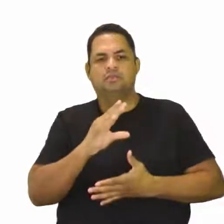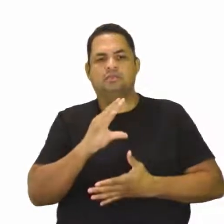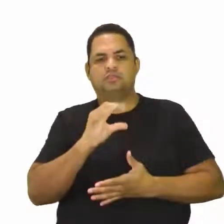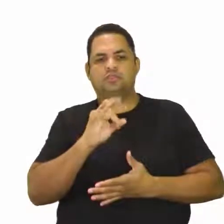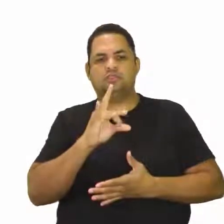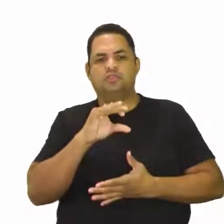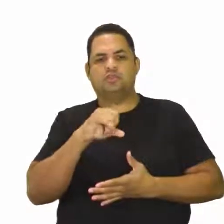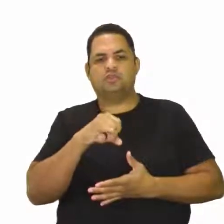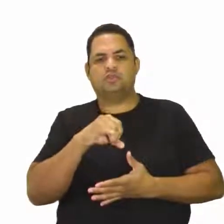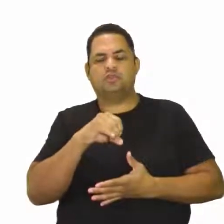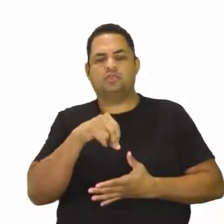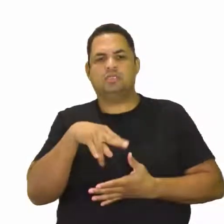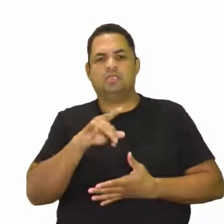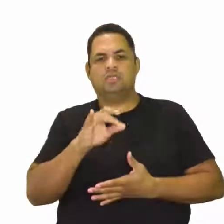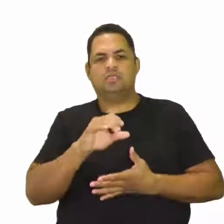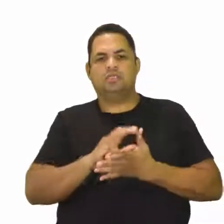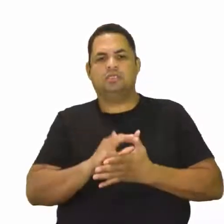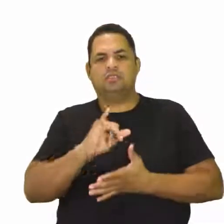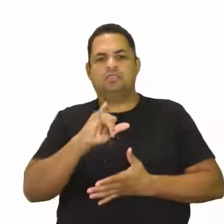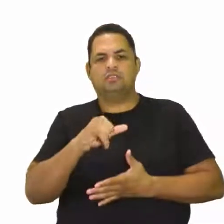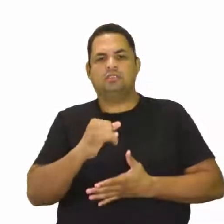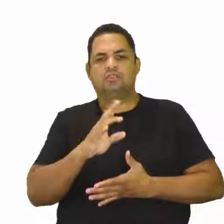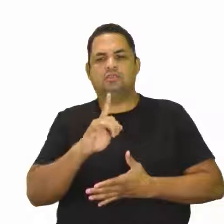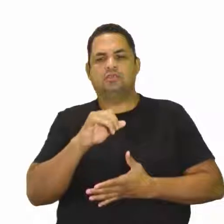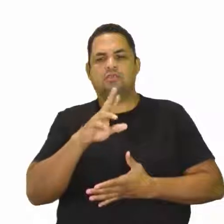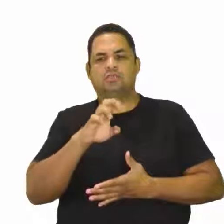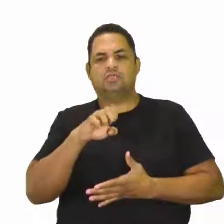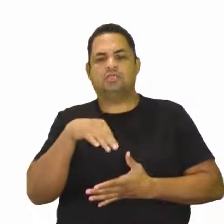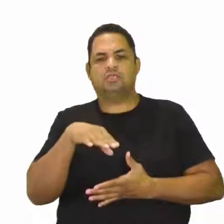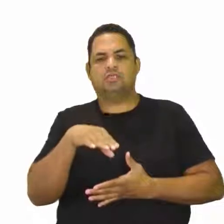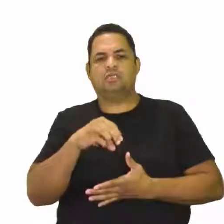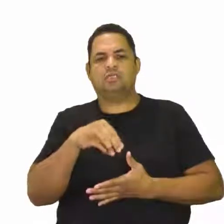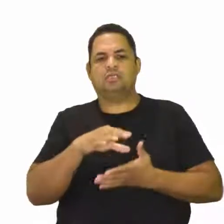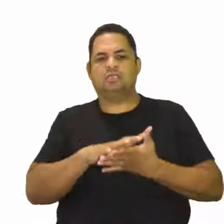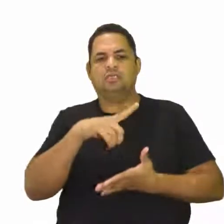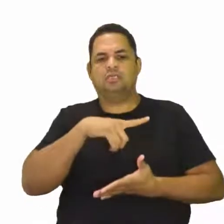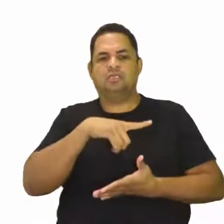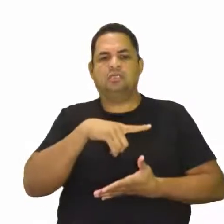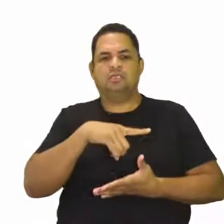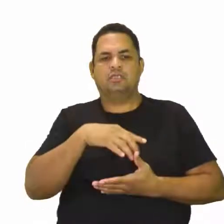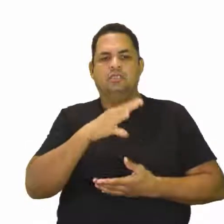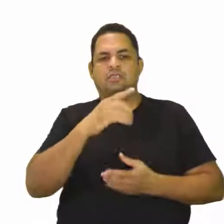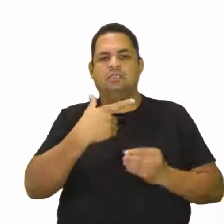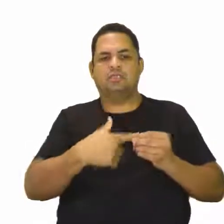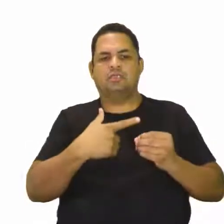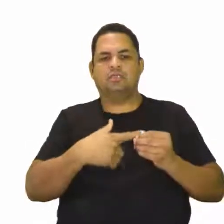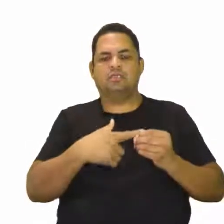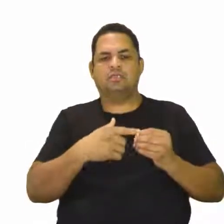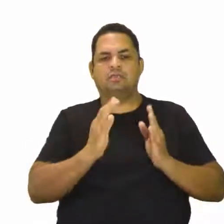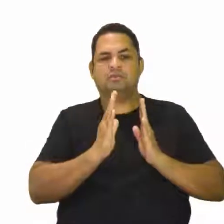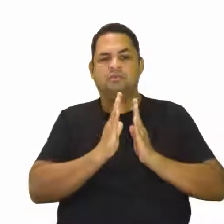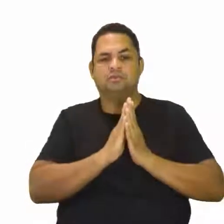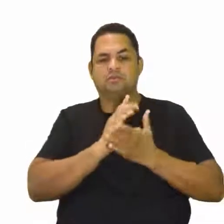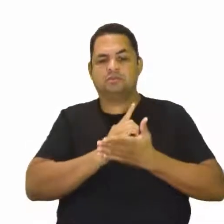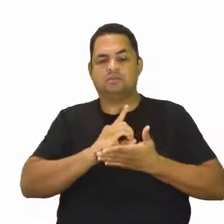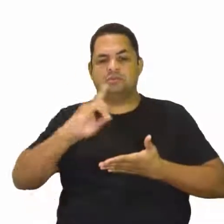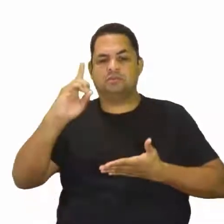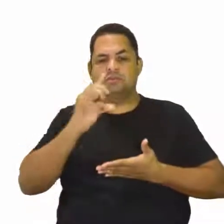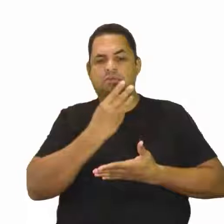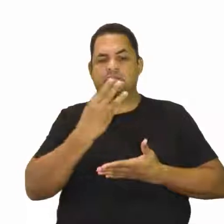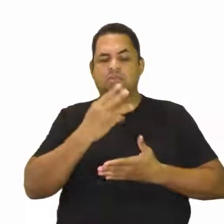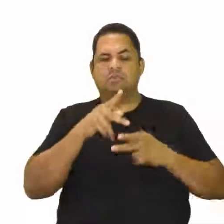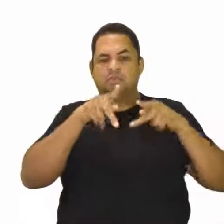aqui Jerusalém. Jerusalém tem uma coisa interessante, Jerusalém. Ela é uma cidade sagrada para 3 povos.